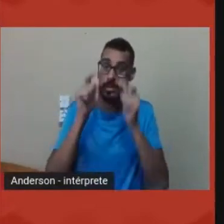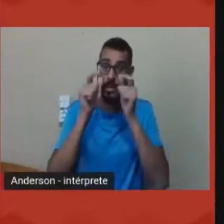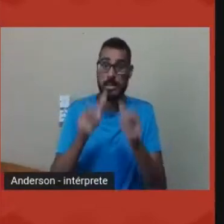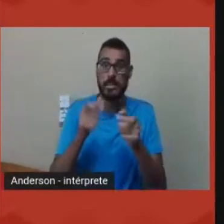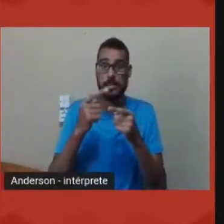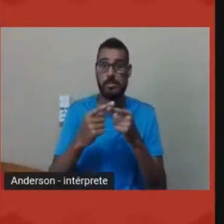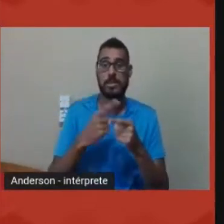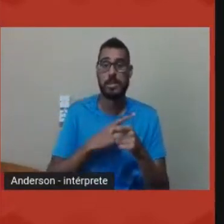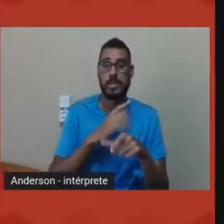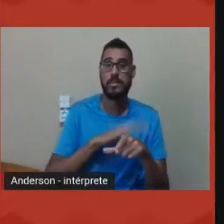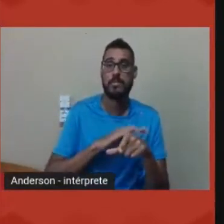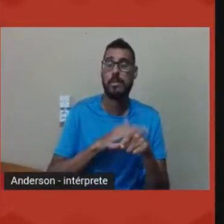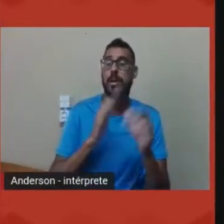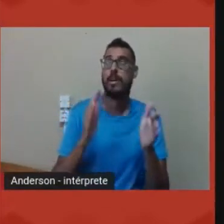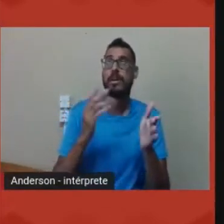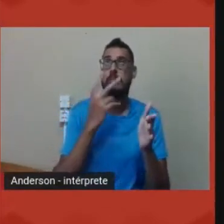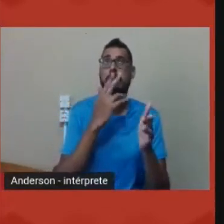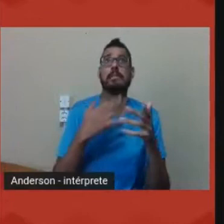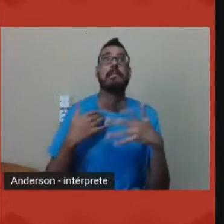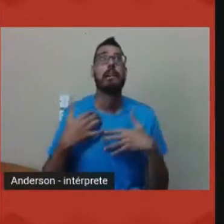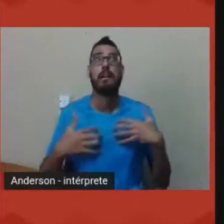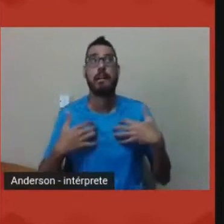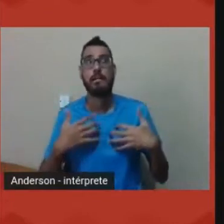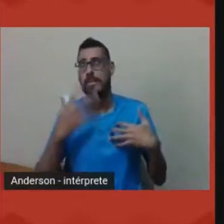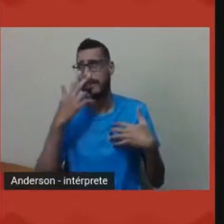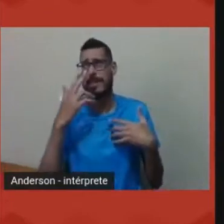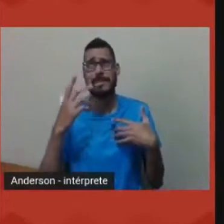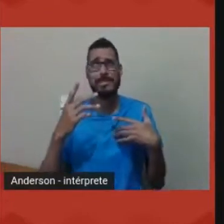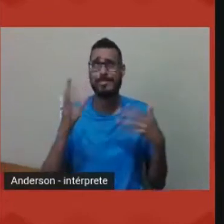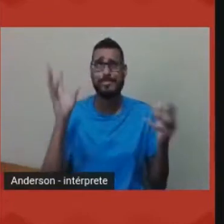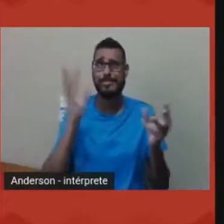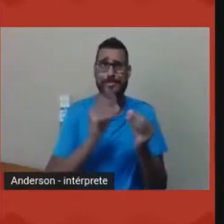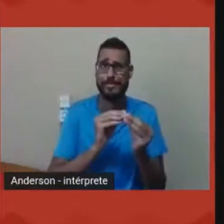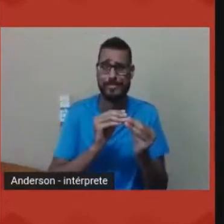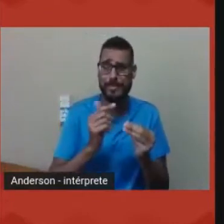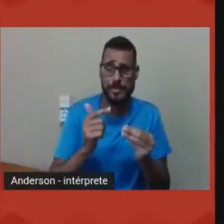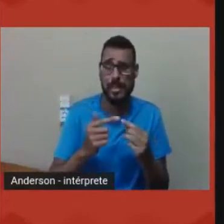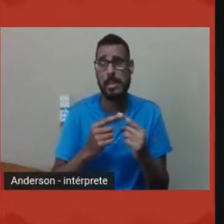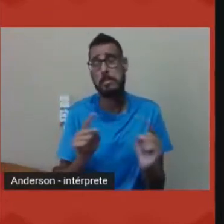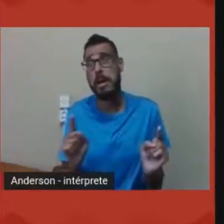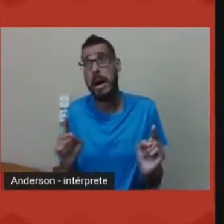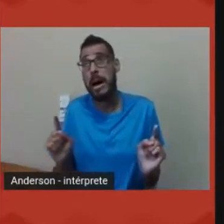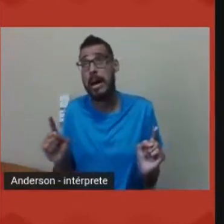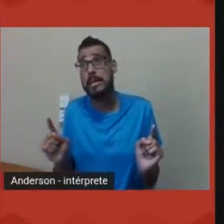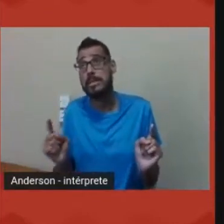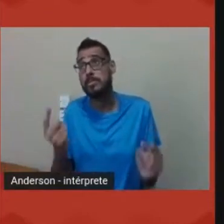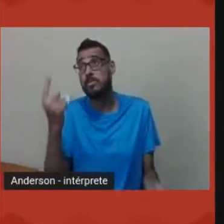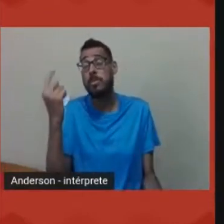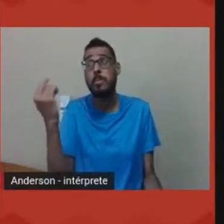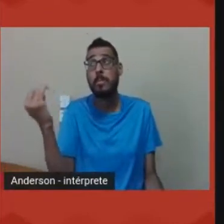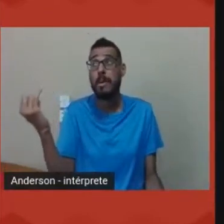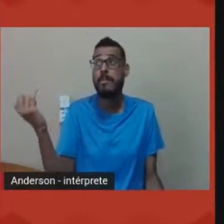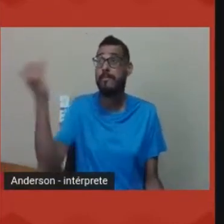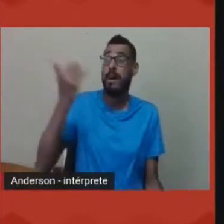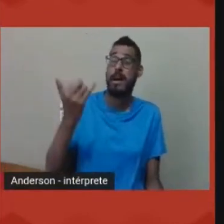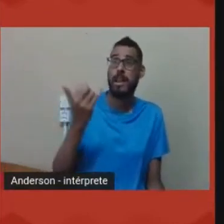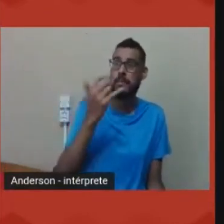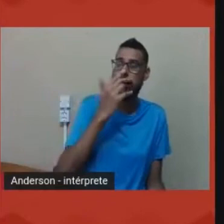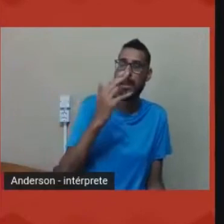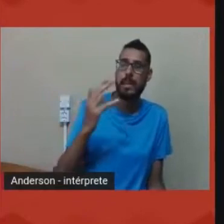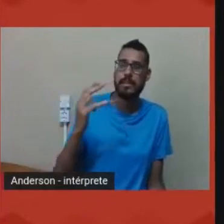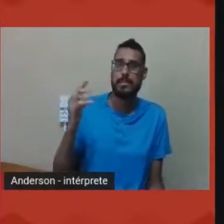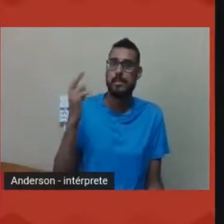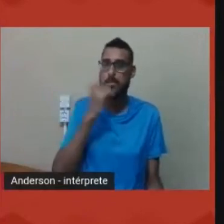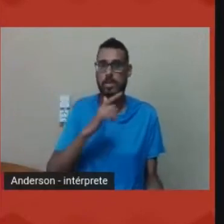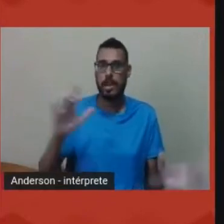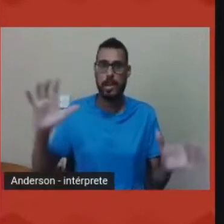hora, dava um desespero, mas acho que não vai convergir esse negócio, né? Mas de repente, uma fala parece que é um catalisador